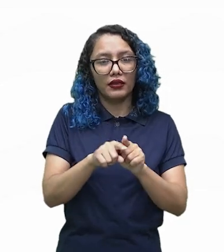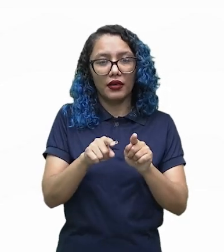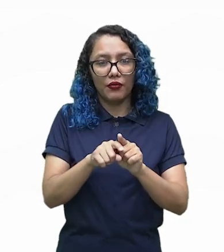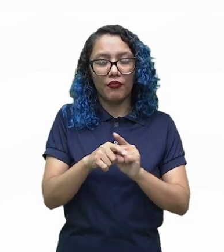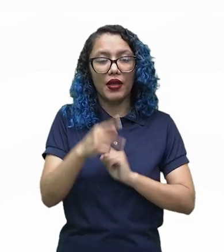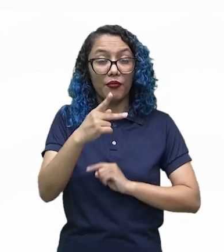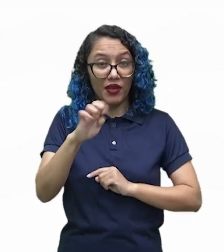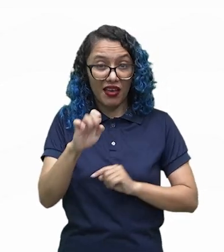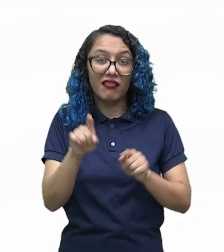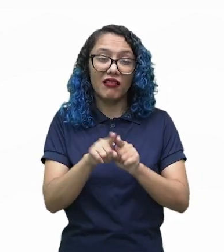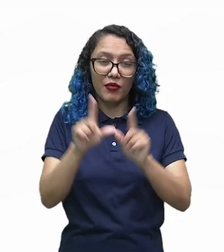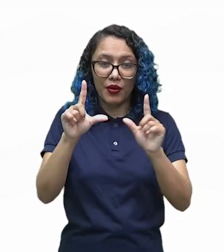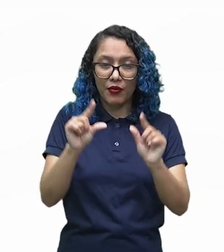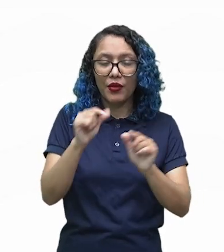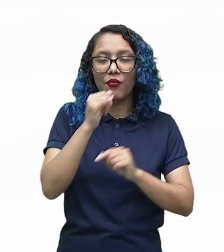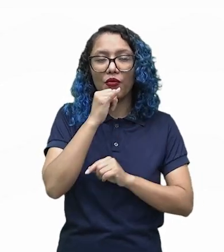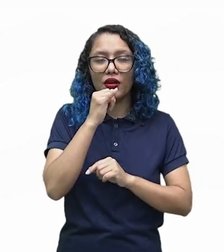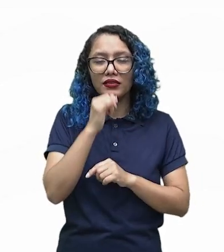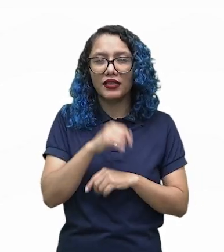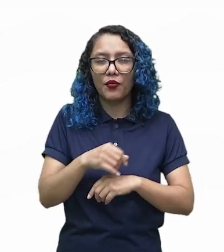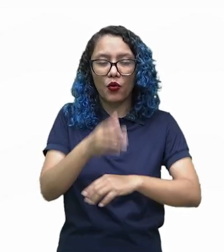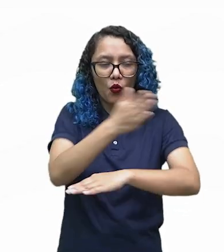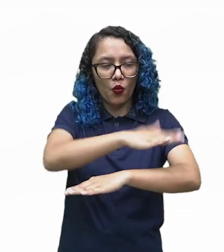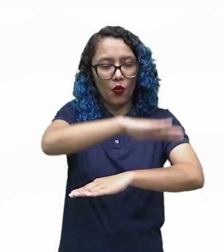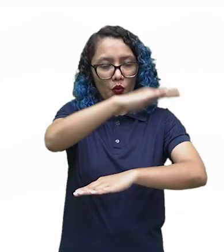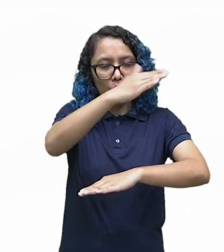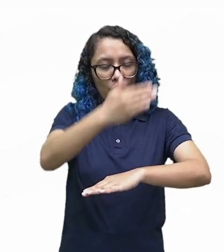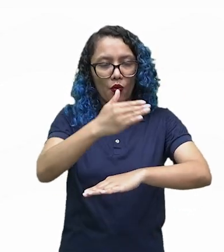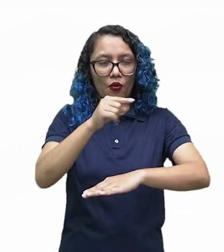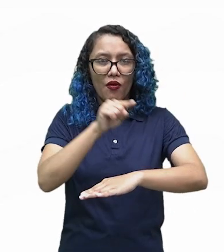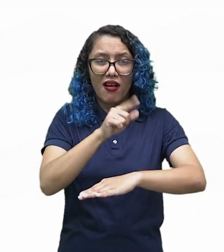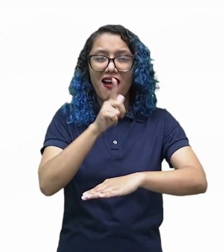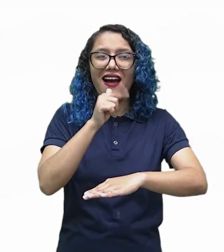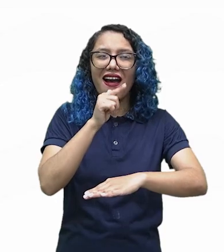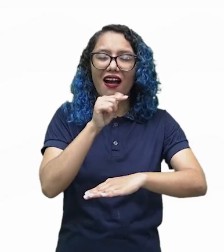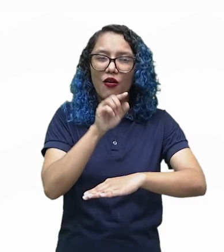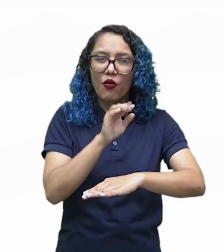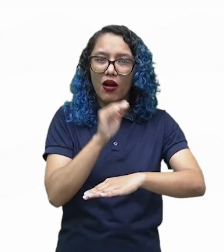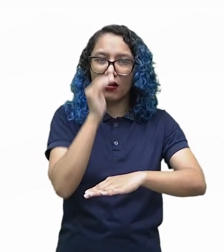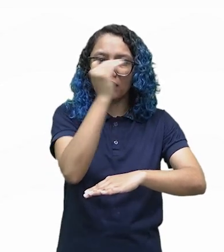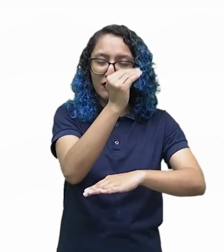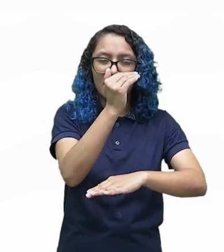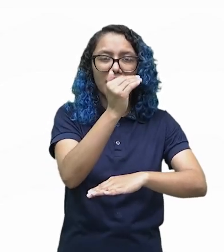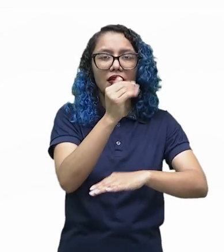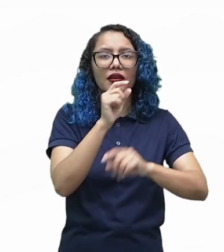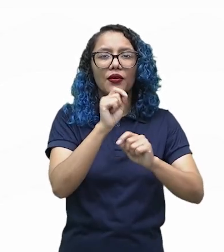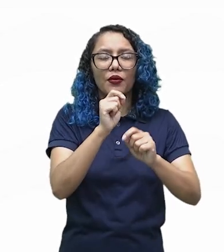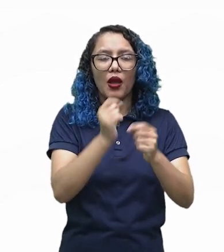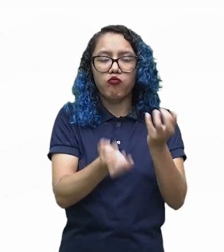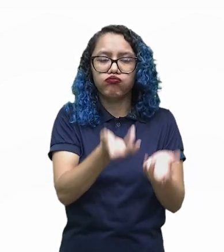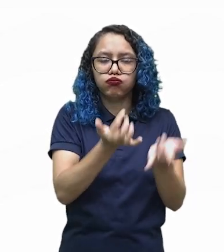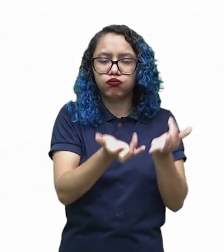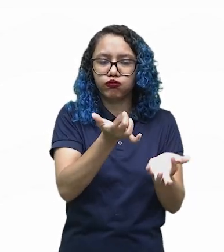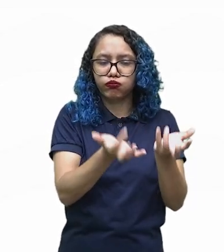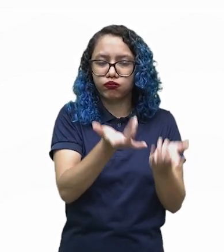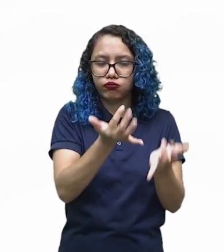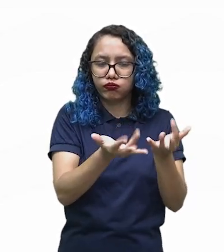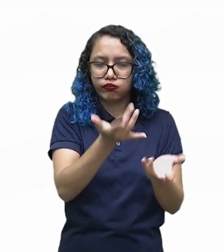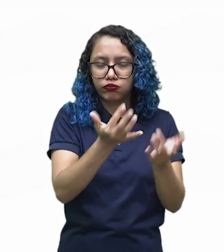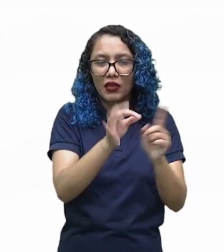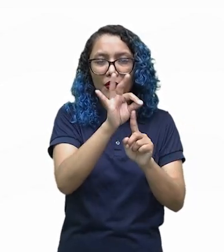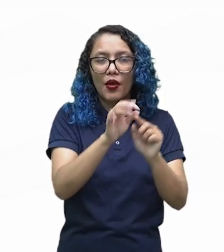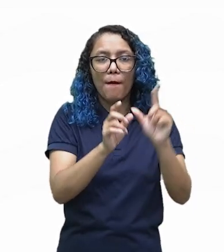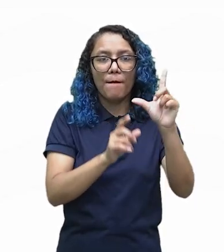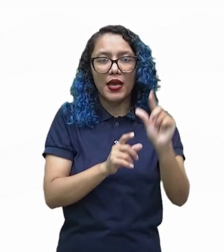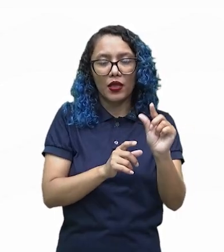Por exemplo, no topo de uma montanha, a água ferve numa temperatura abaixo, né, menor do que 100